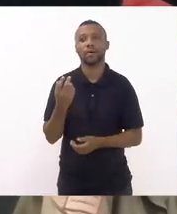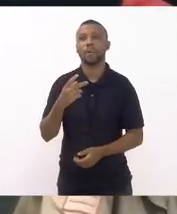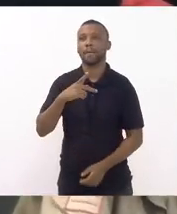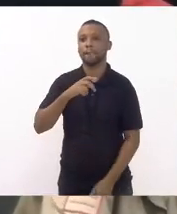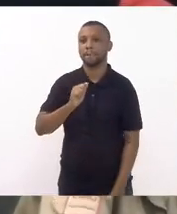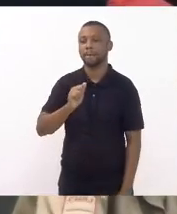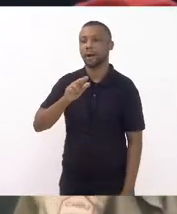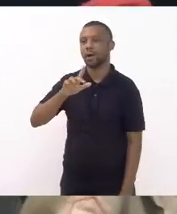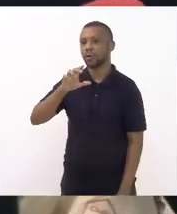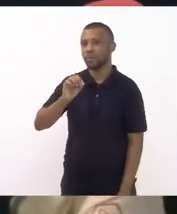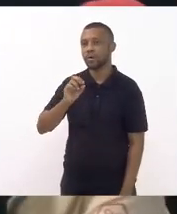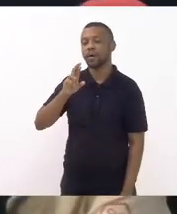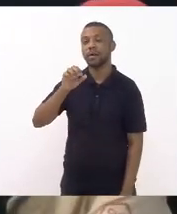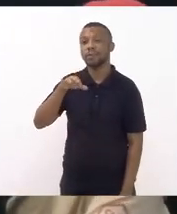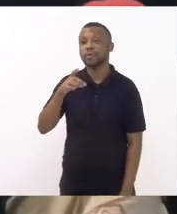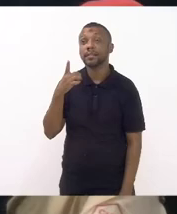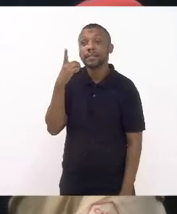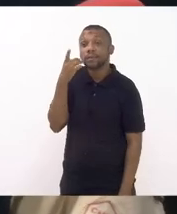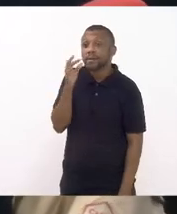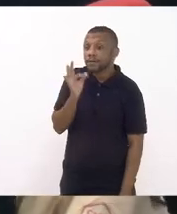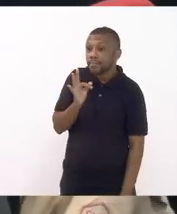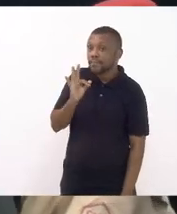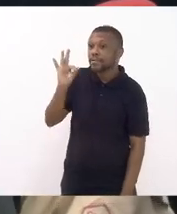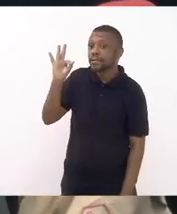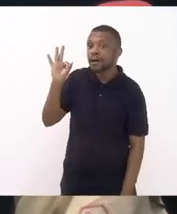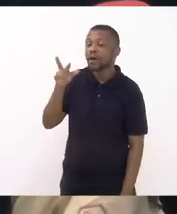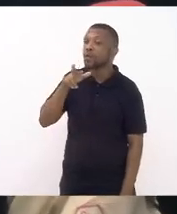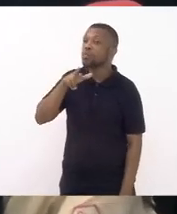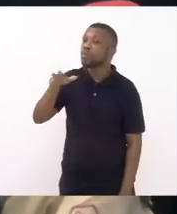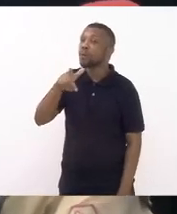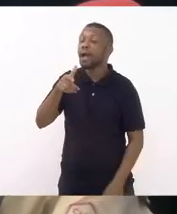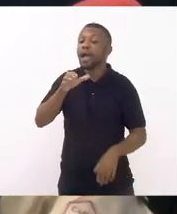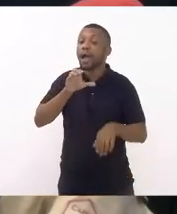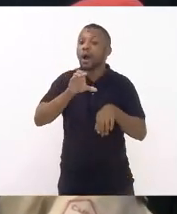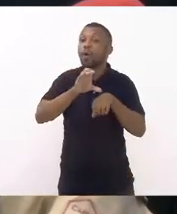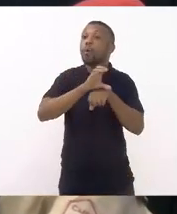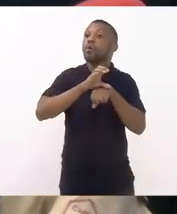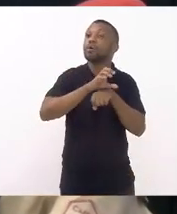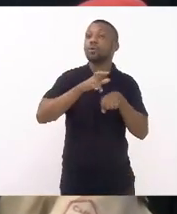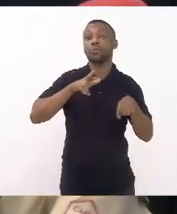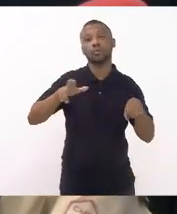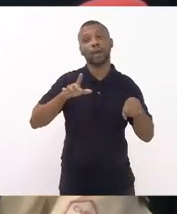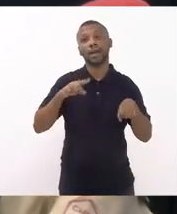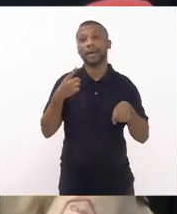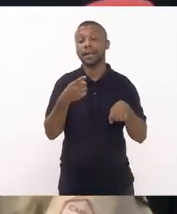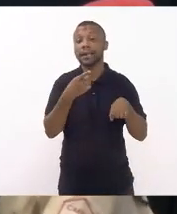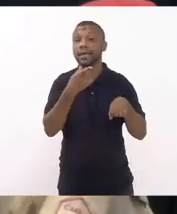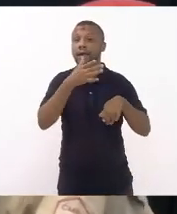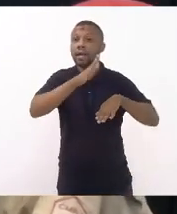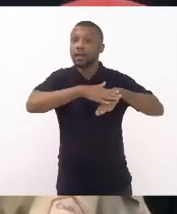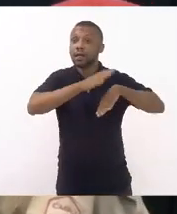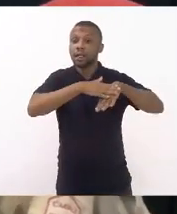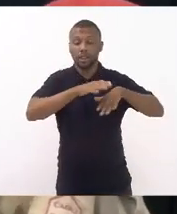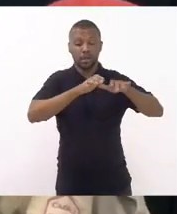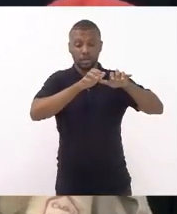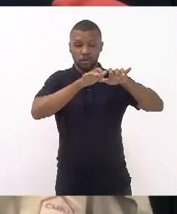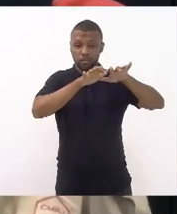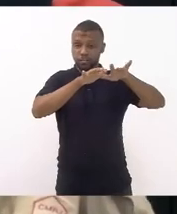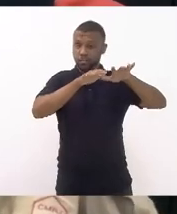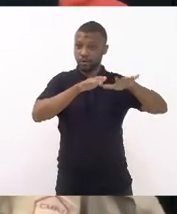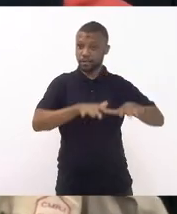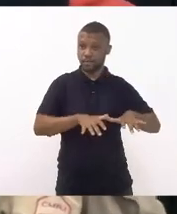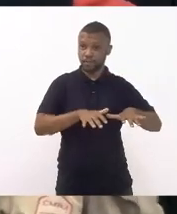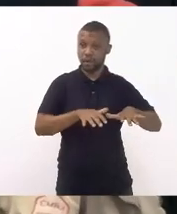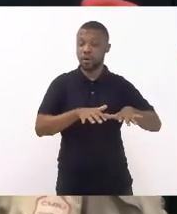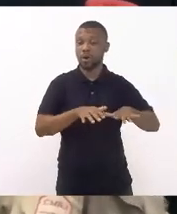Ramos, deputado federal Paulo Ramos, não é constitucionalista. Ele escreveu a Constituição.